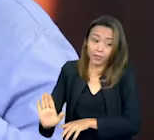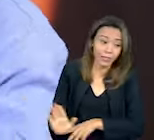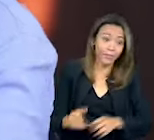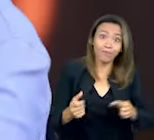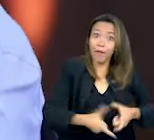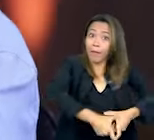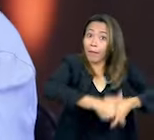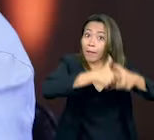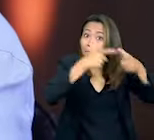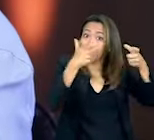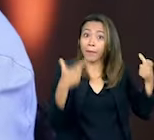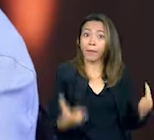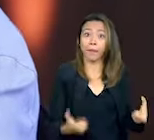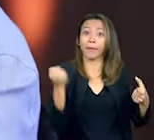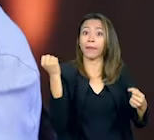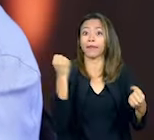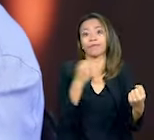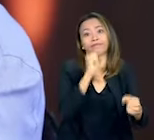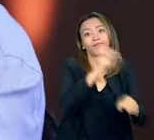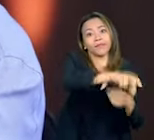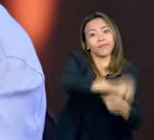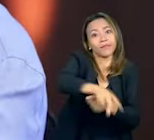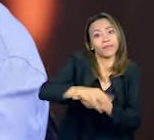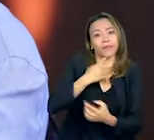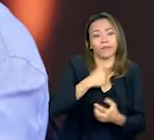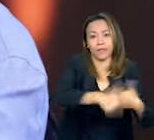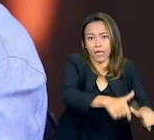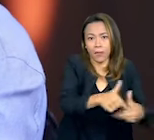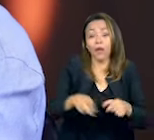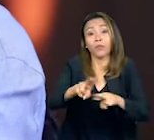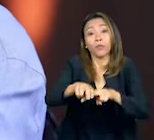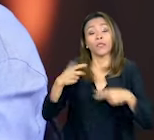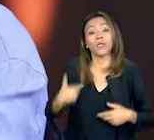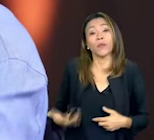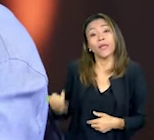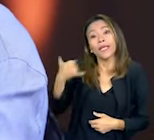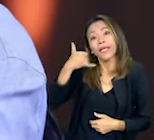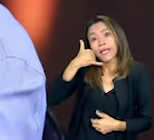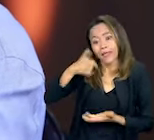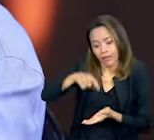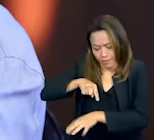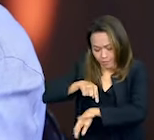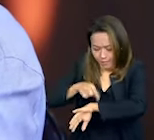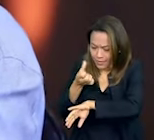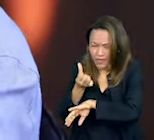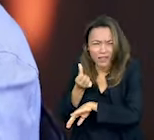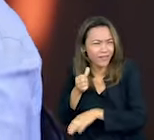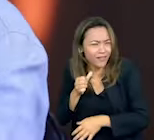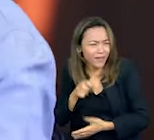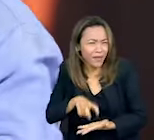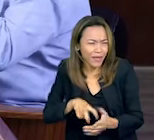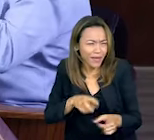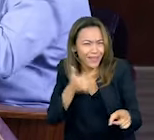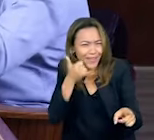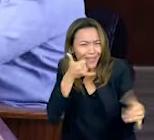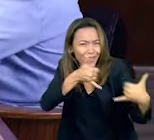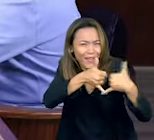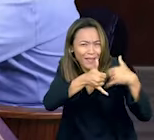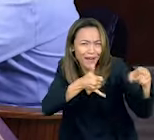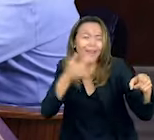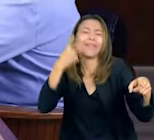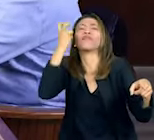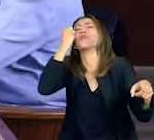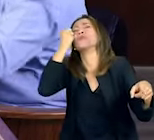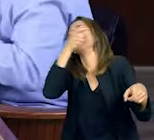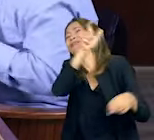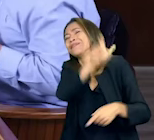isso, eu liguei 6 horas da manhã para a Nívia. Que isso? Ela Já acordou, menino? estava dormindo, aí eu voltei a ligar